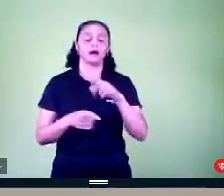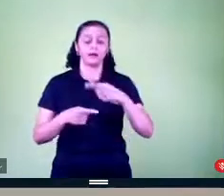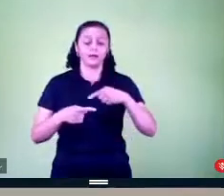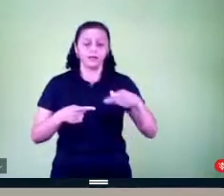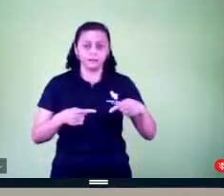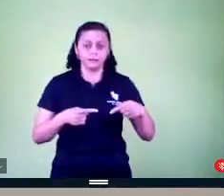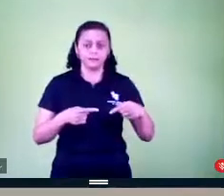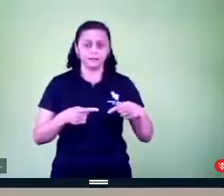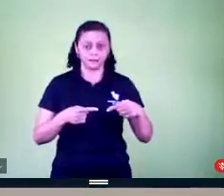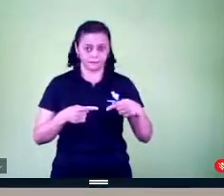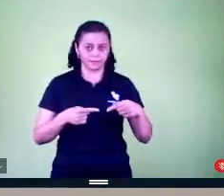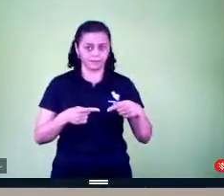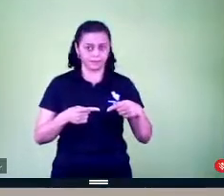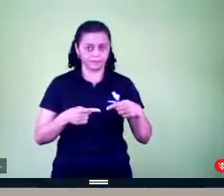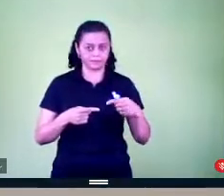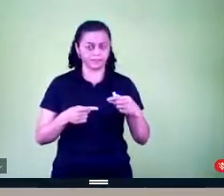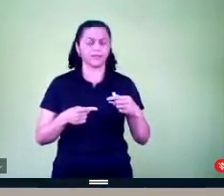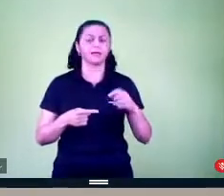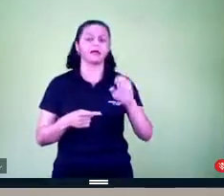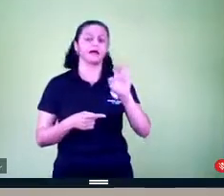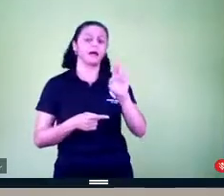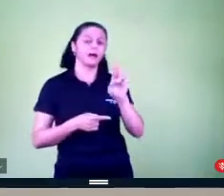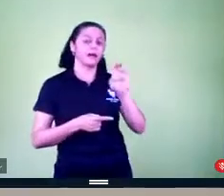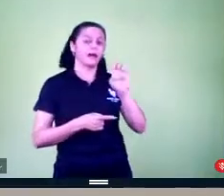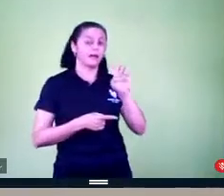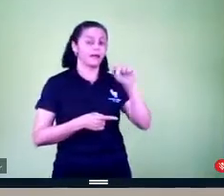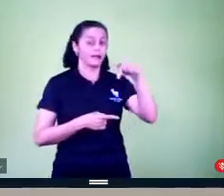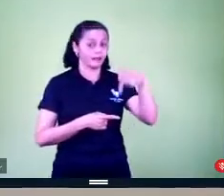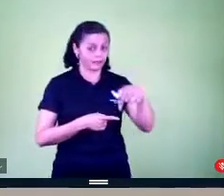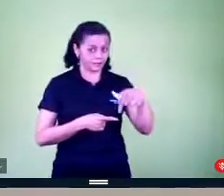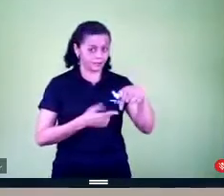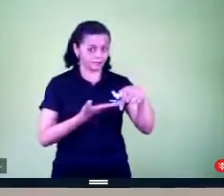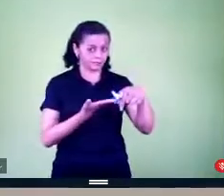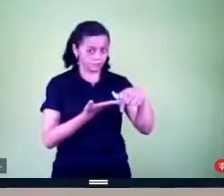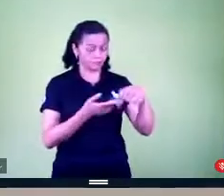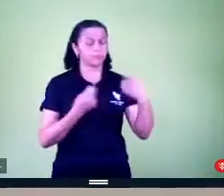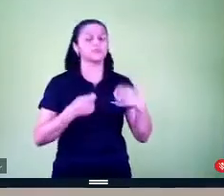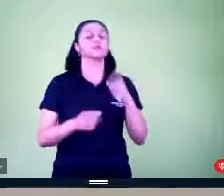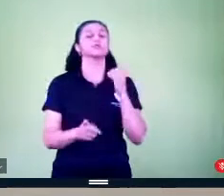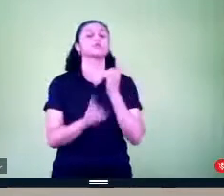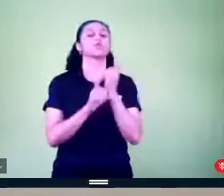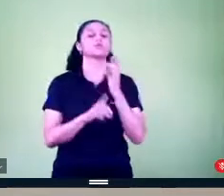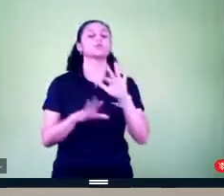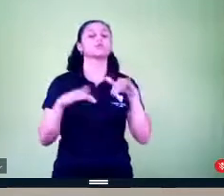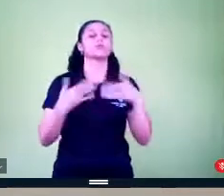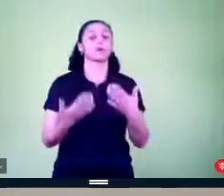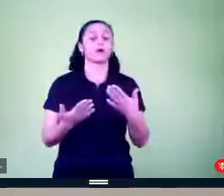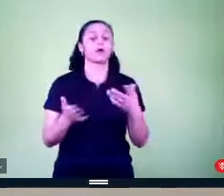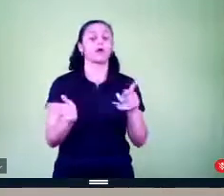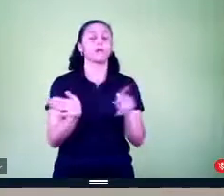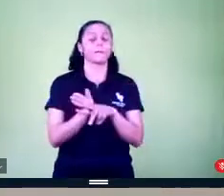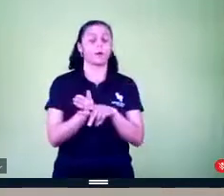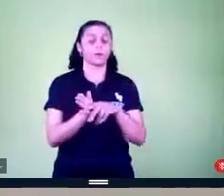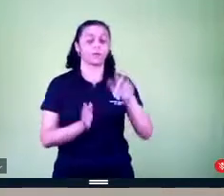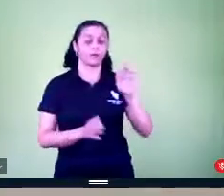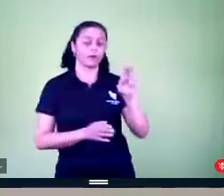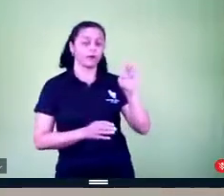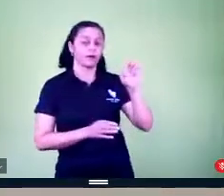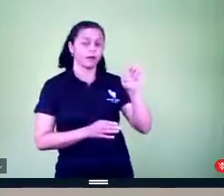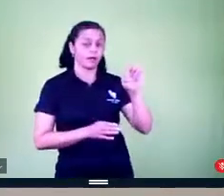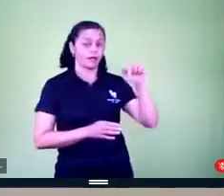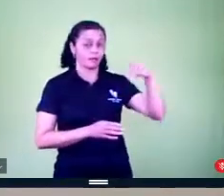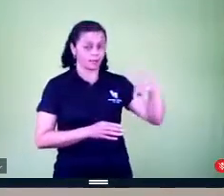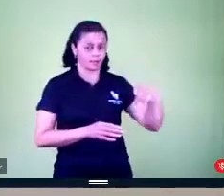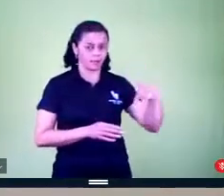a resistência equivalente vai ser o produto dos dois resistores pela